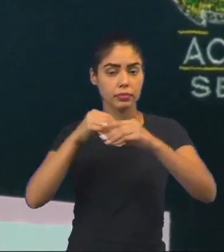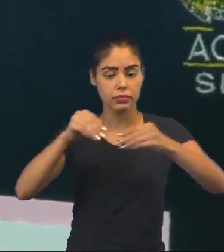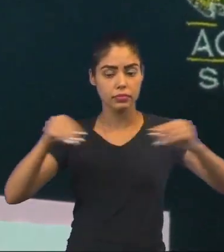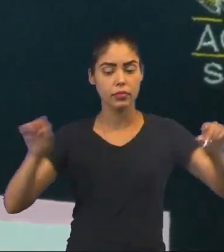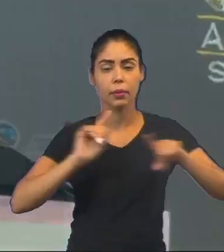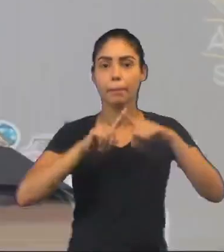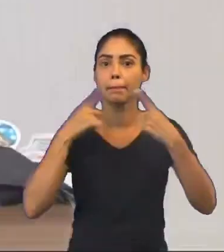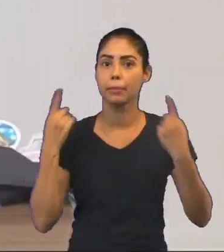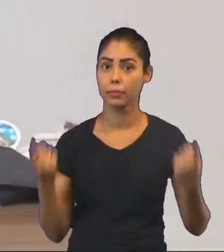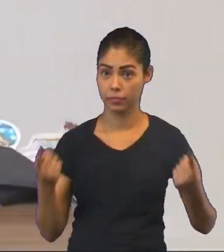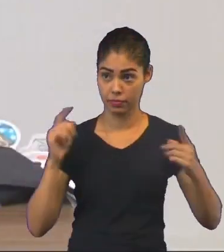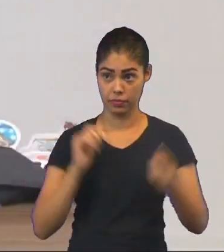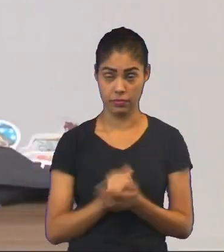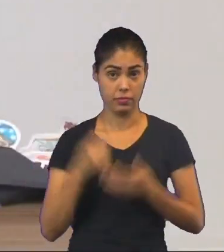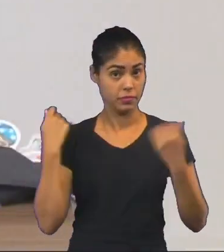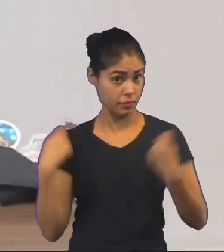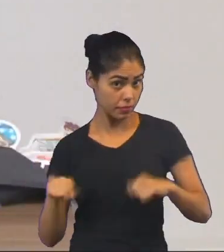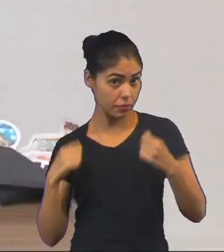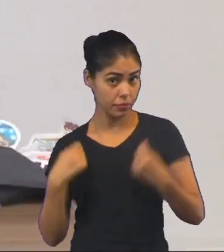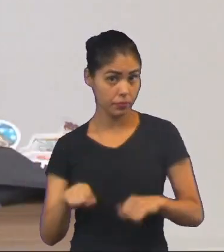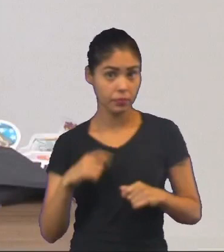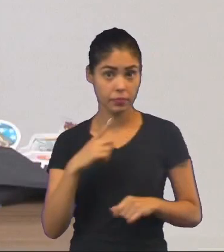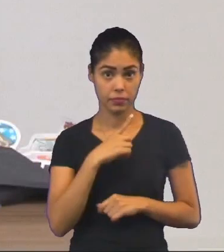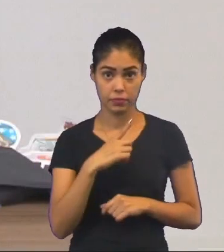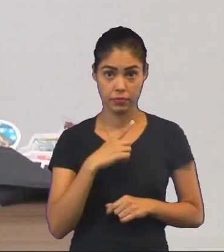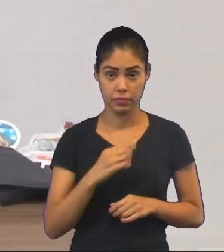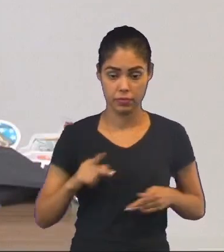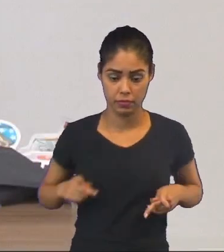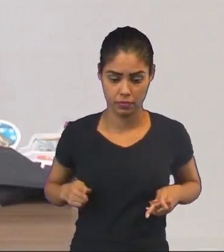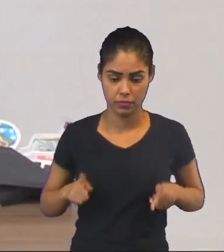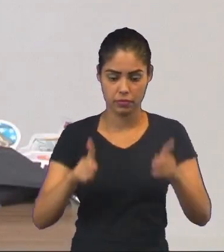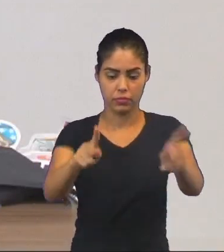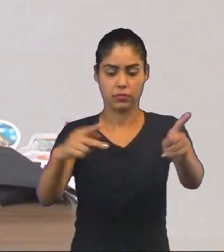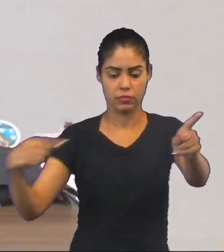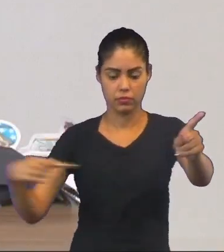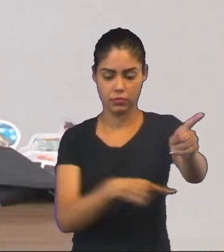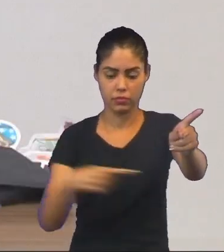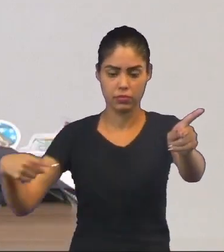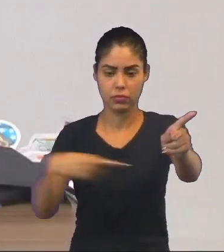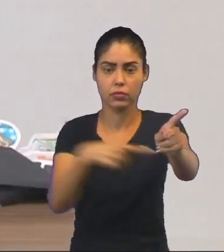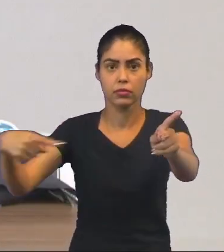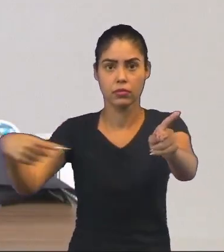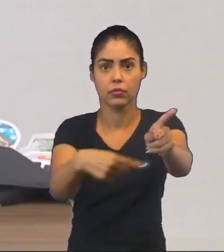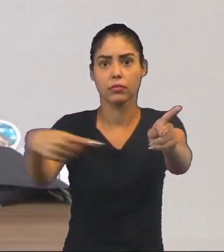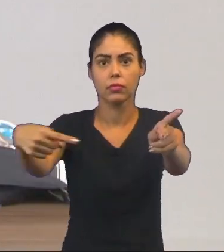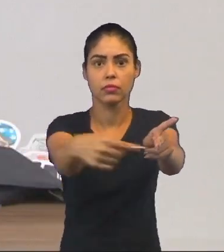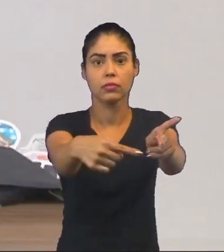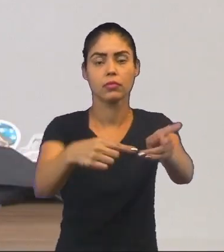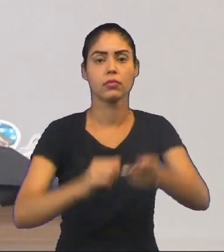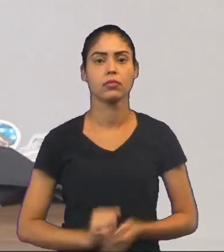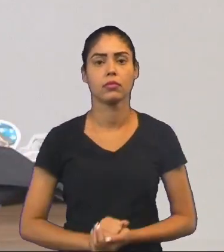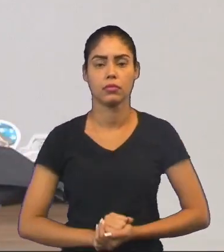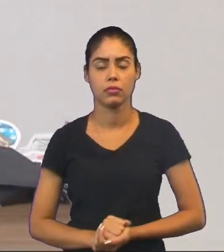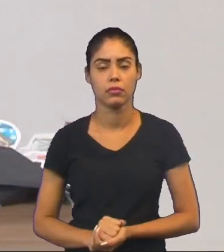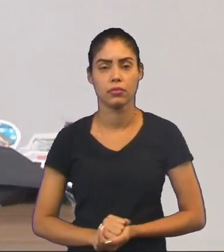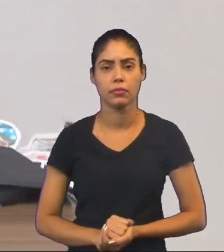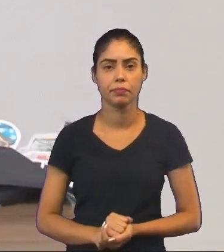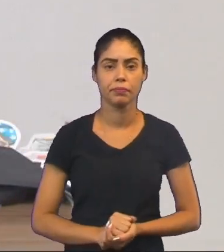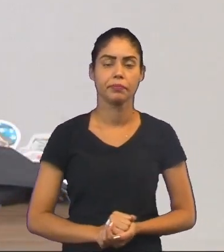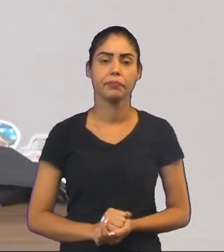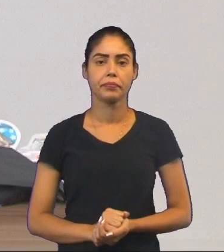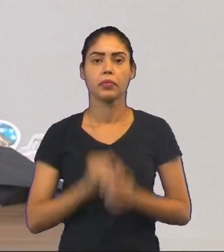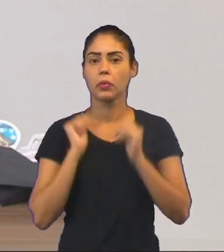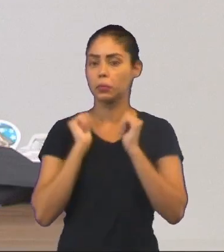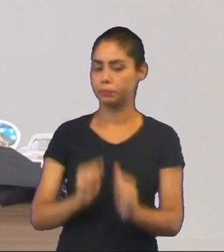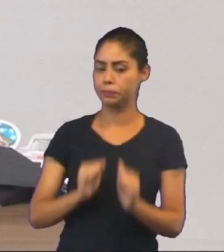terrestre, porém, o trem ele precisa de trilhos para dar início ao seu percurso, certo?